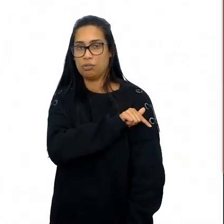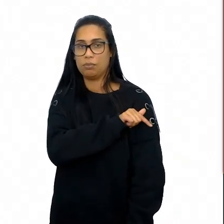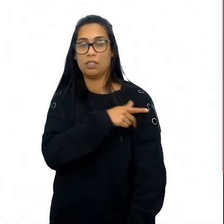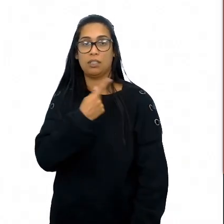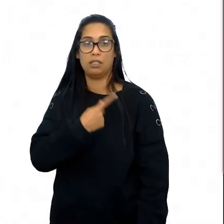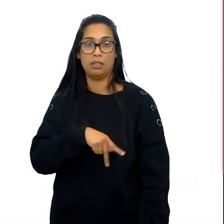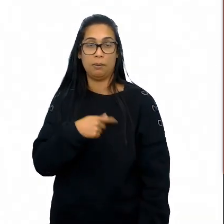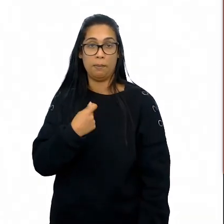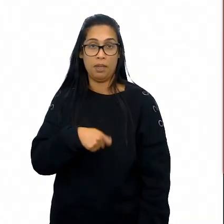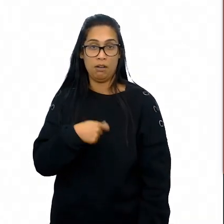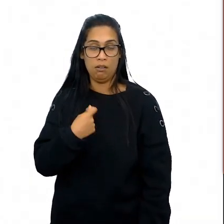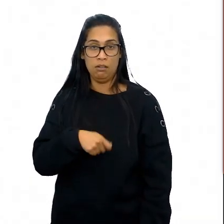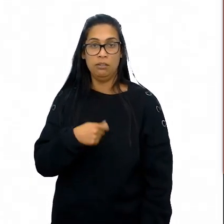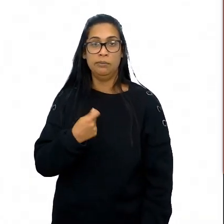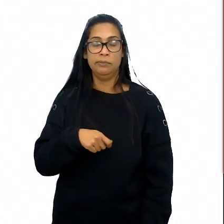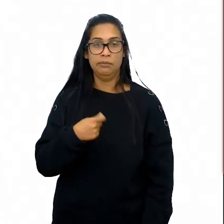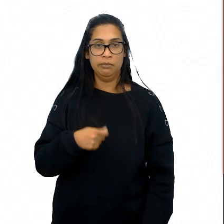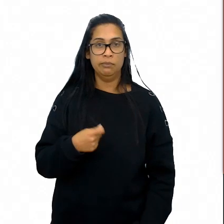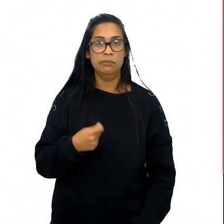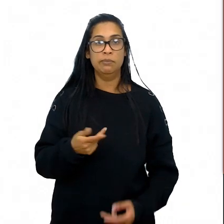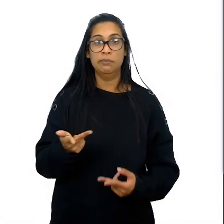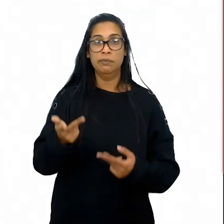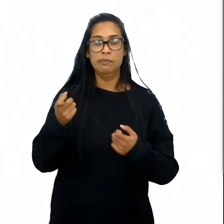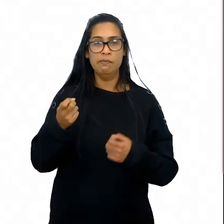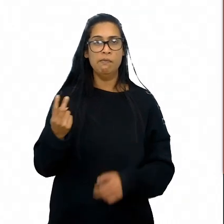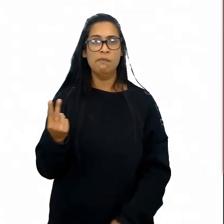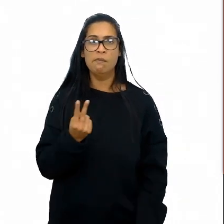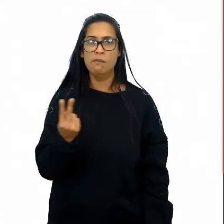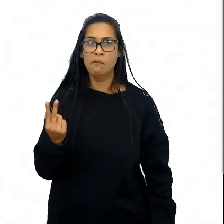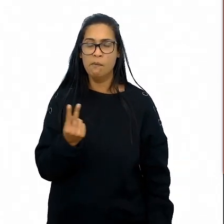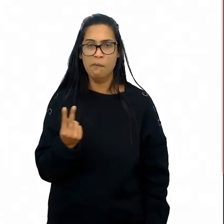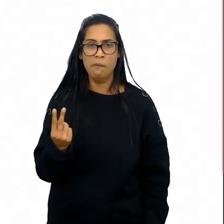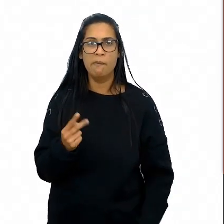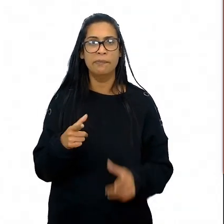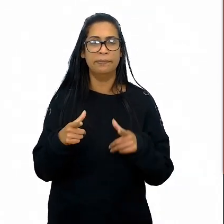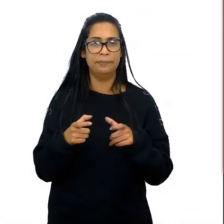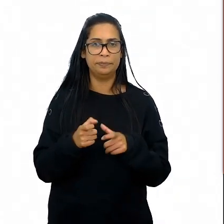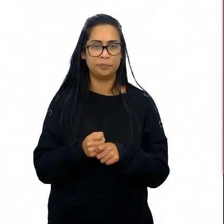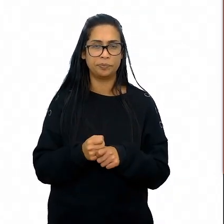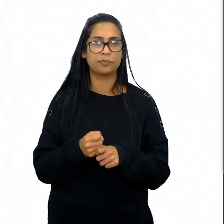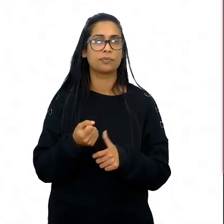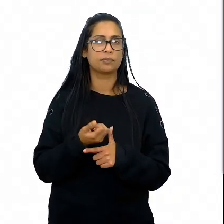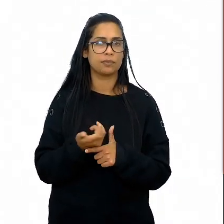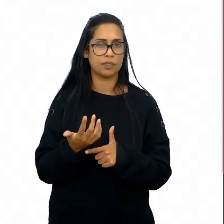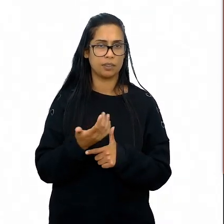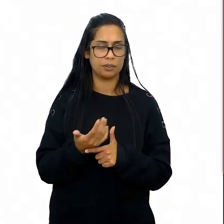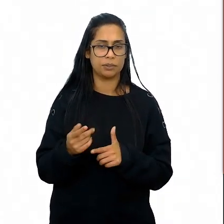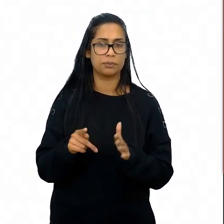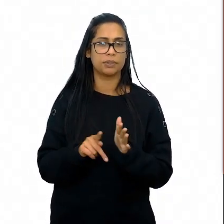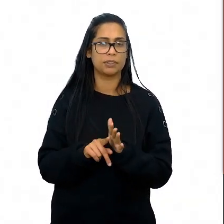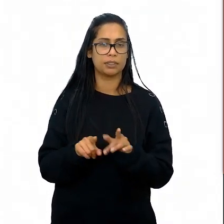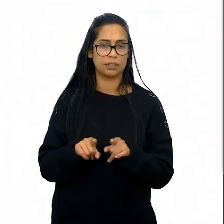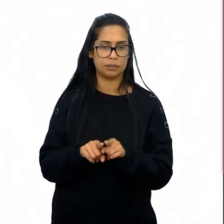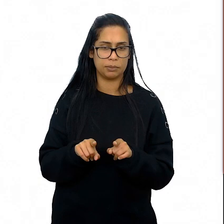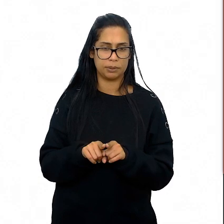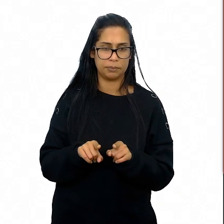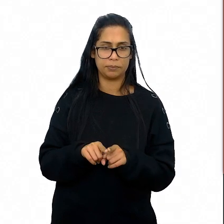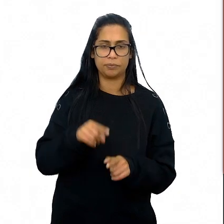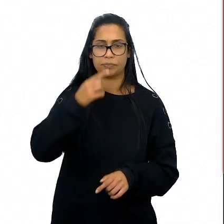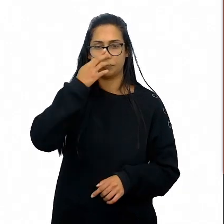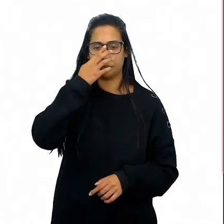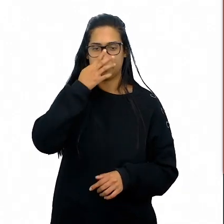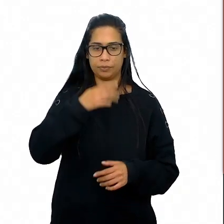reconhecer esses duas expressões algébricas obtidas para descrever a regularidade